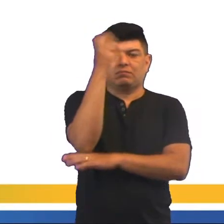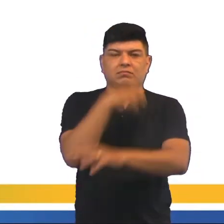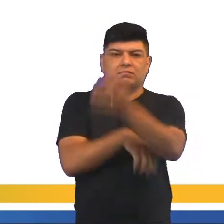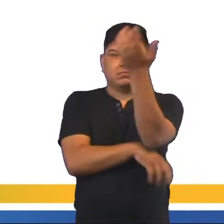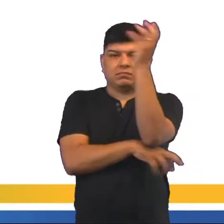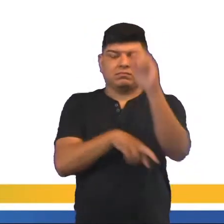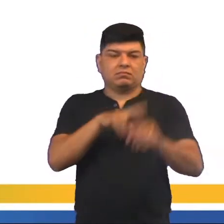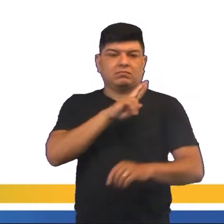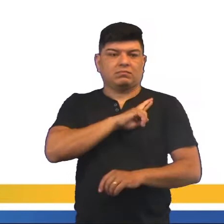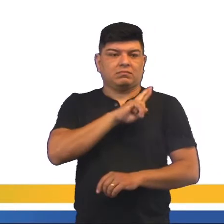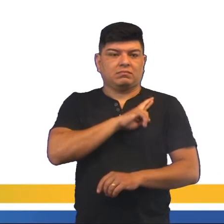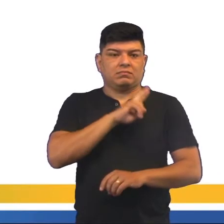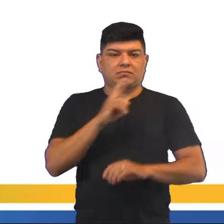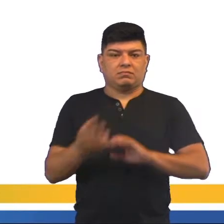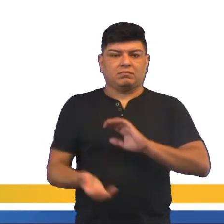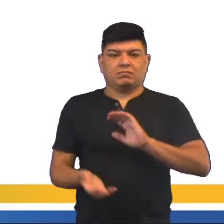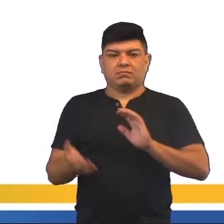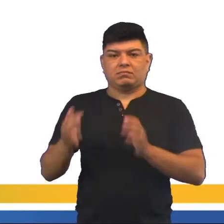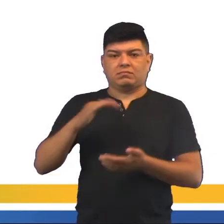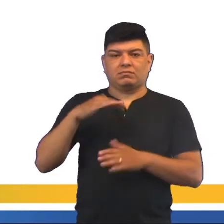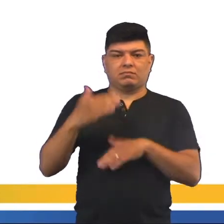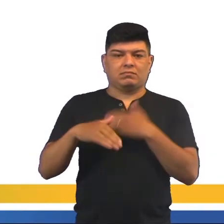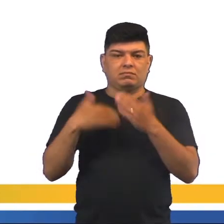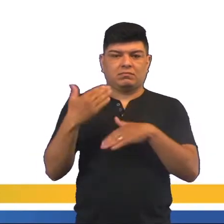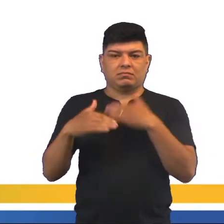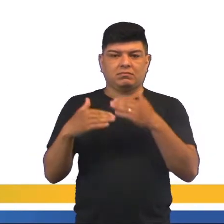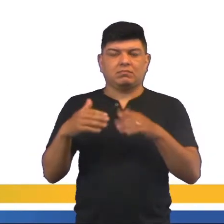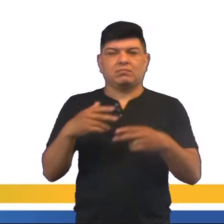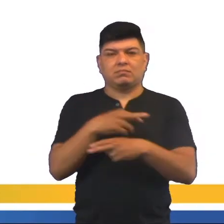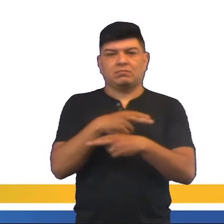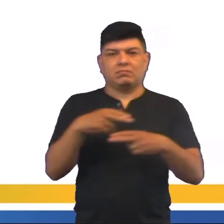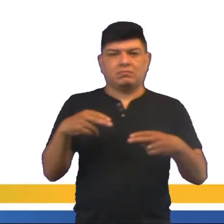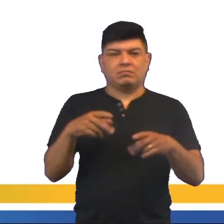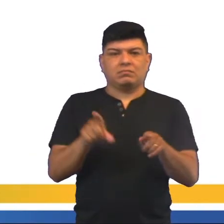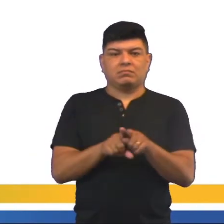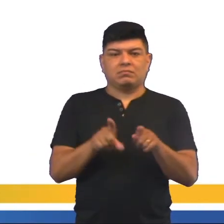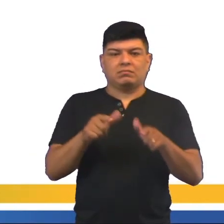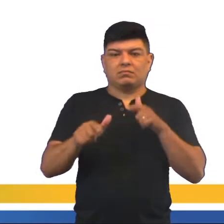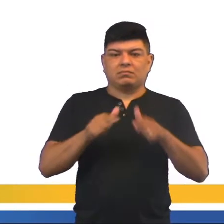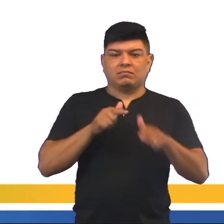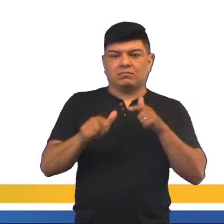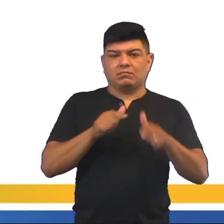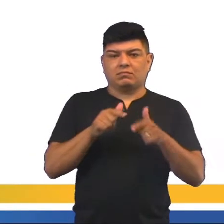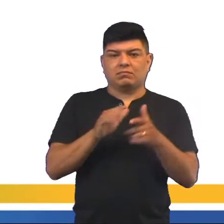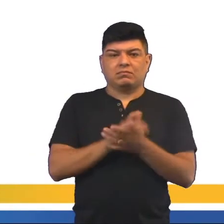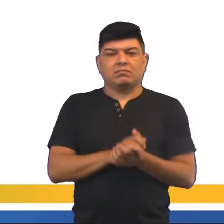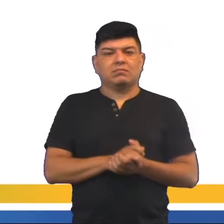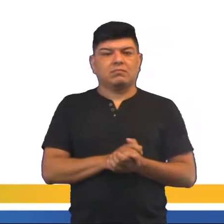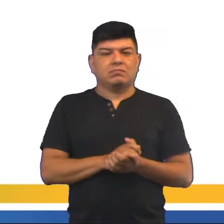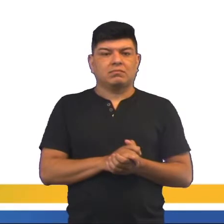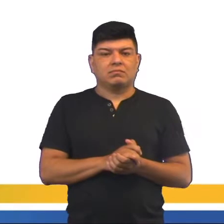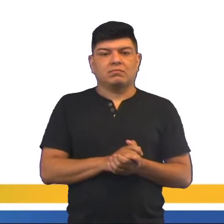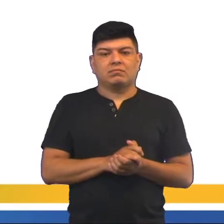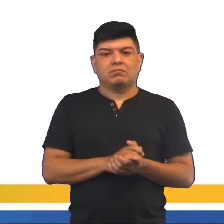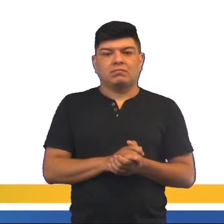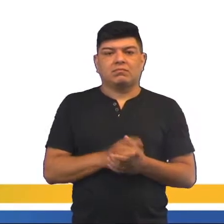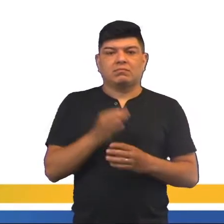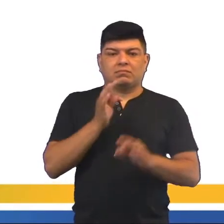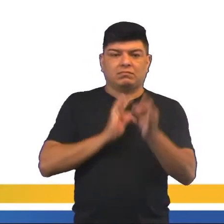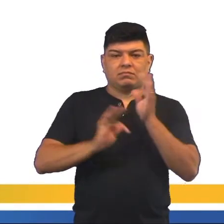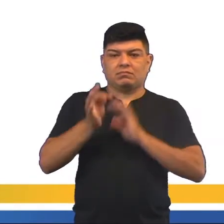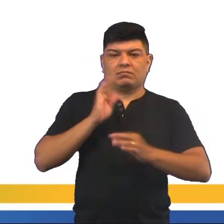foi responsável por grandes transformações no processo produtivo e nas relações de trabalho. O